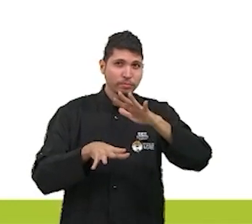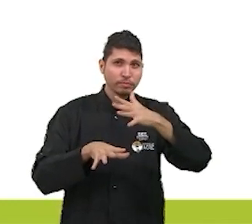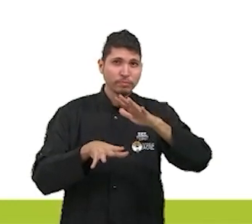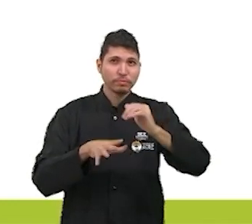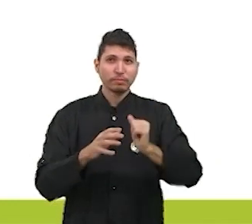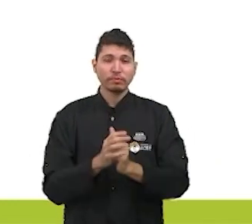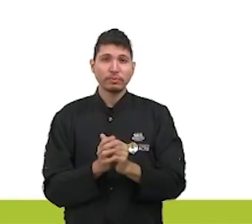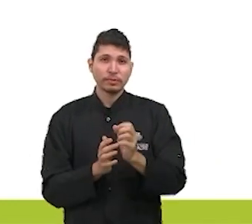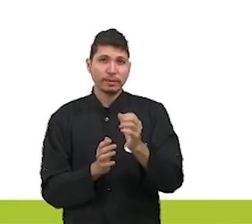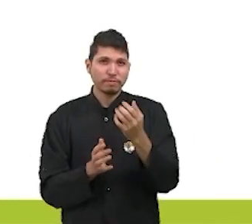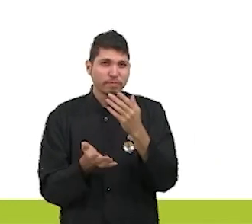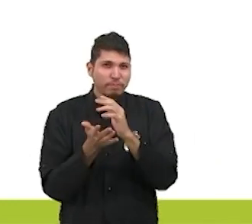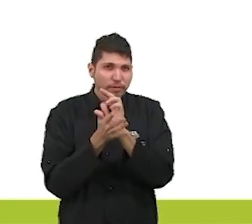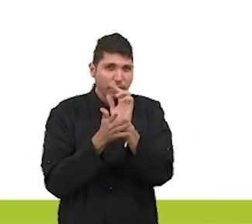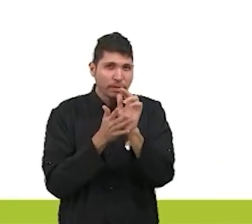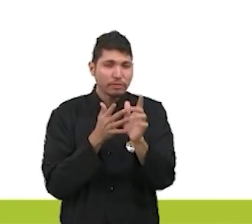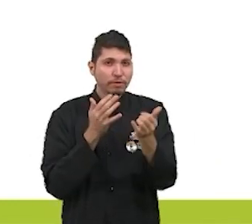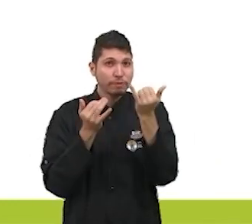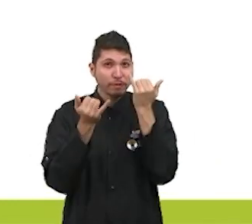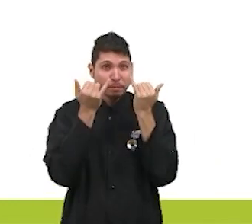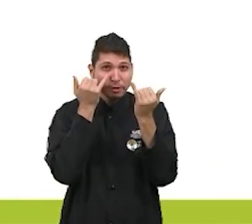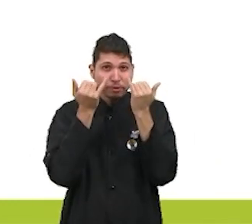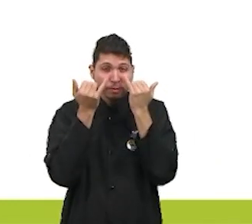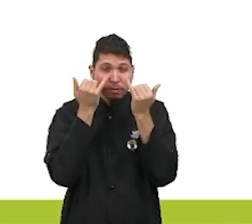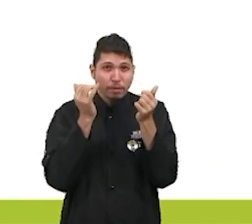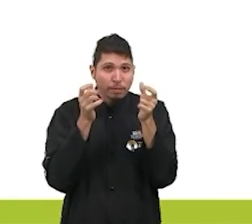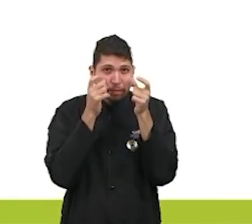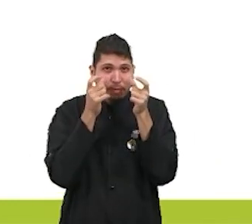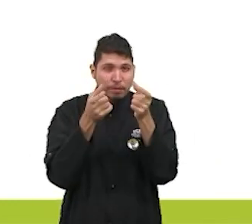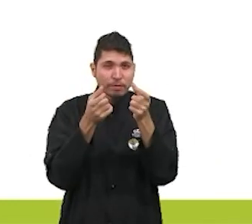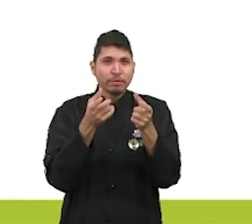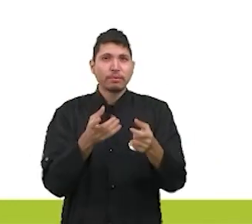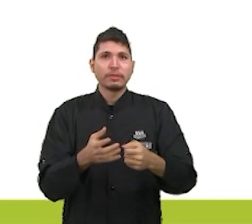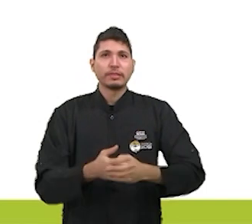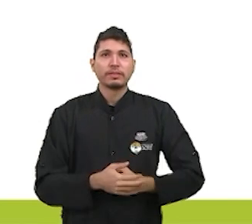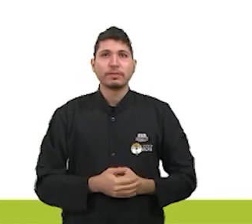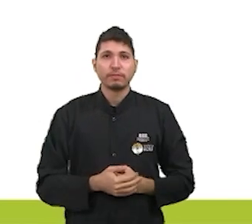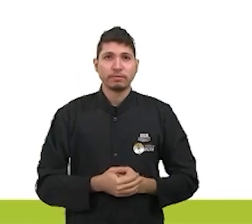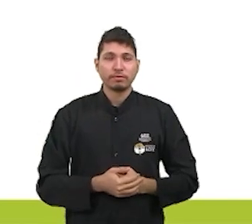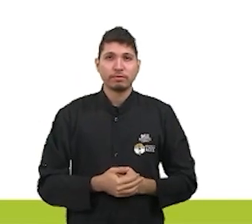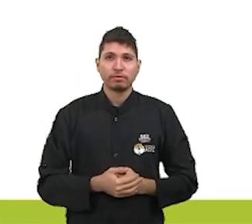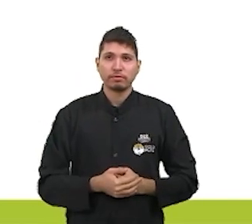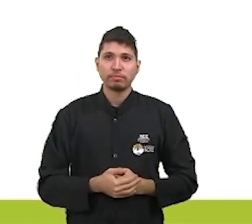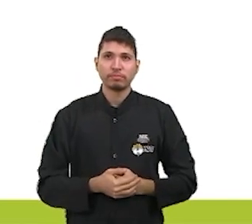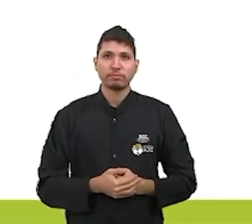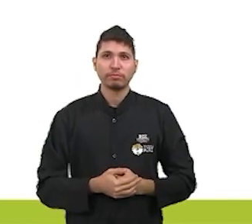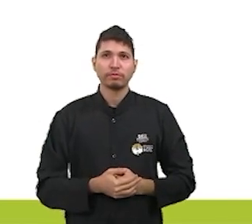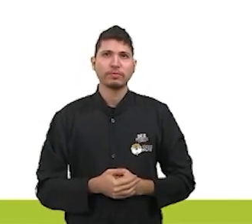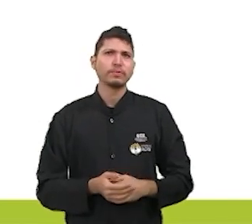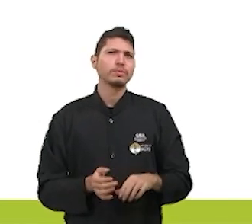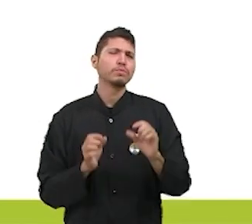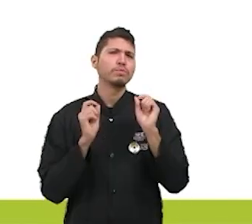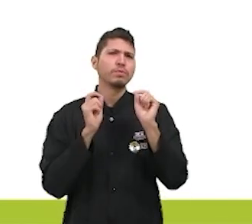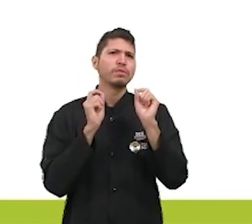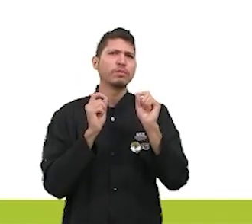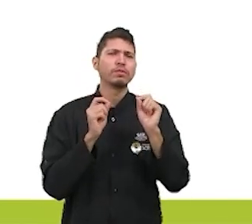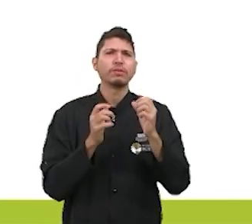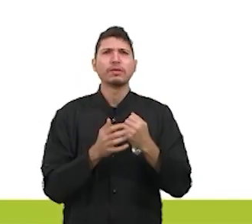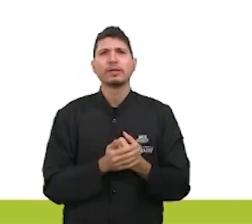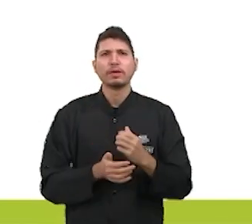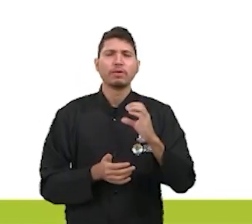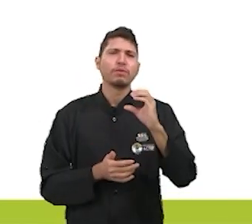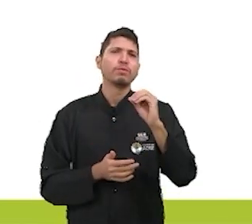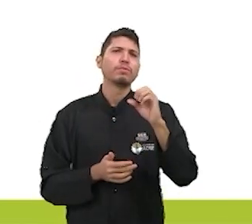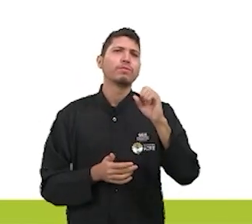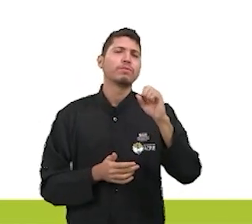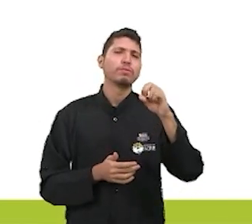de formação aqui, tá vendo? Uma lei de formação. Sendo que K é uma constante. Professor, o que é uma constante? É uma constante de proporcionalidade,